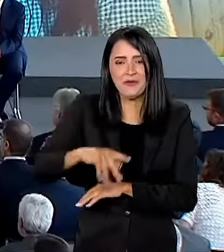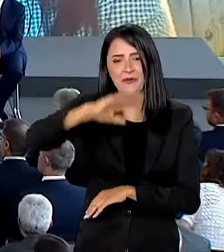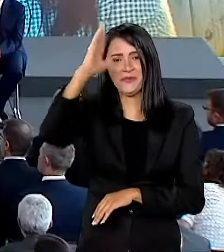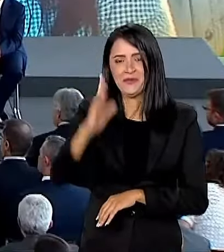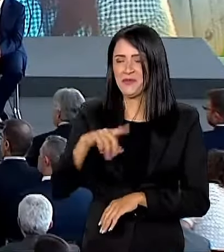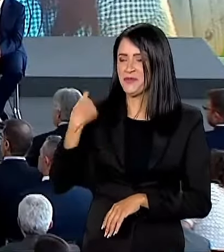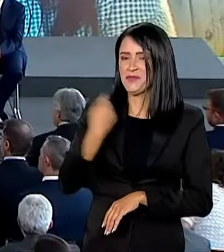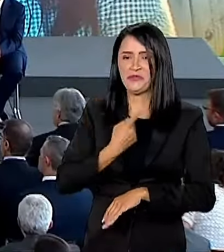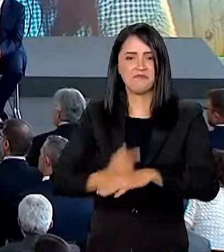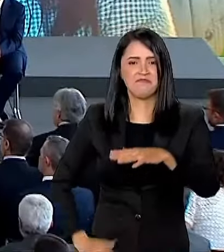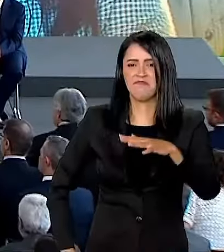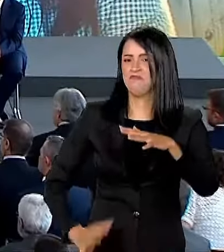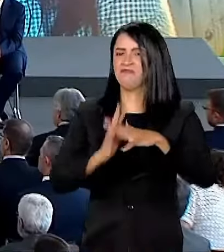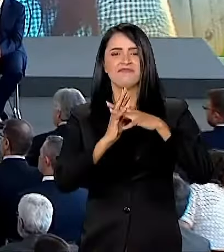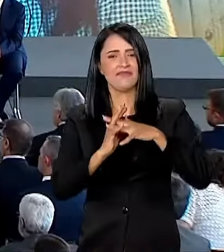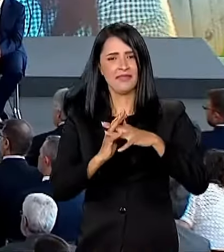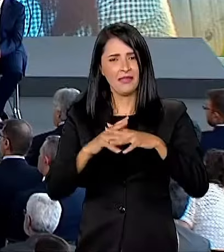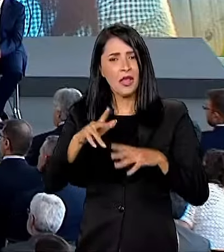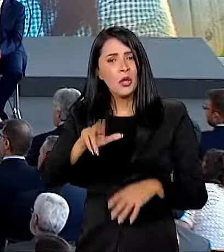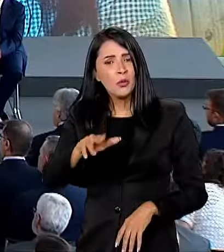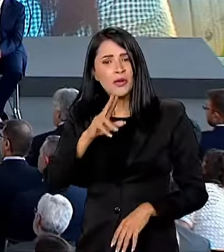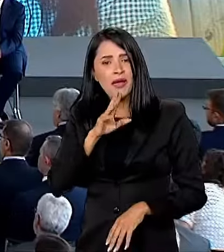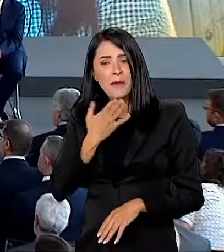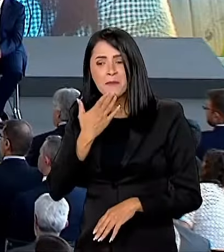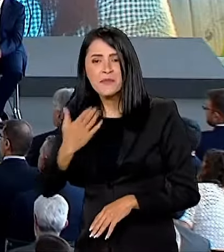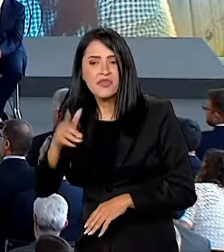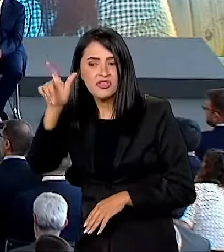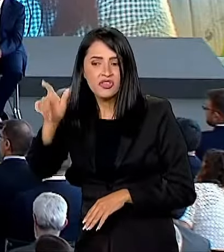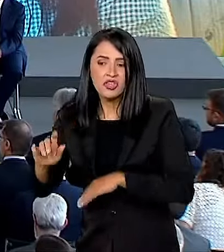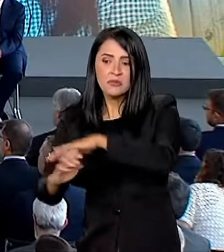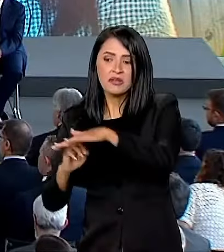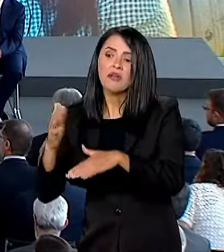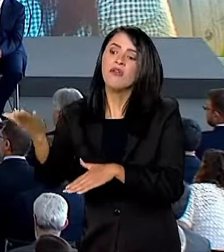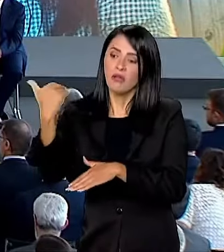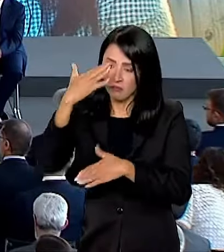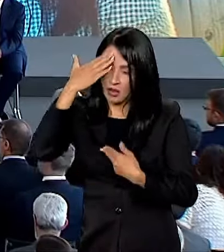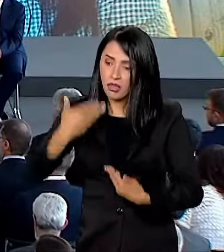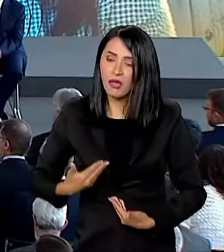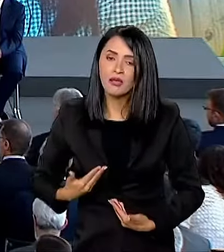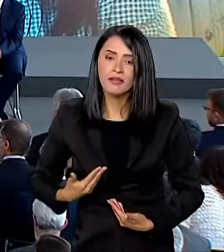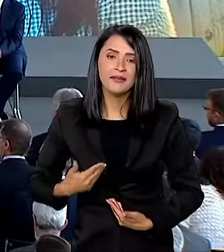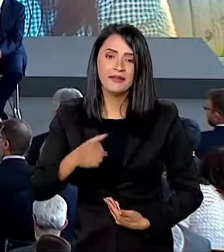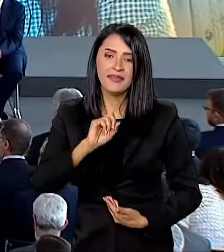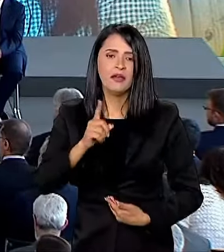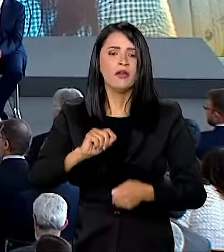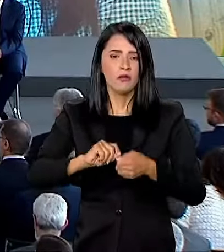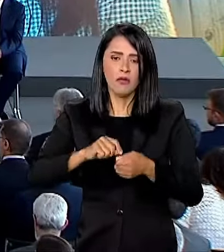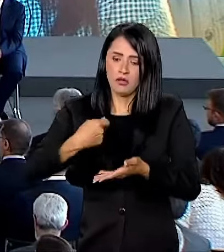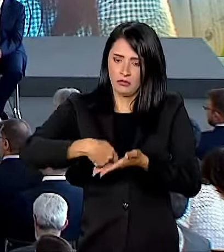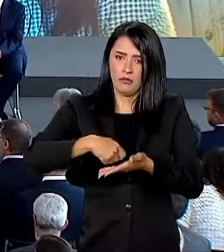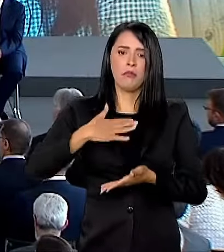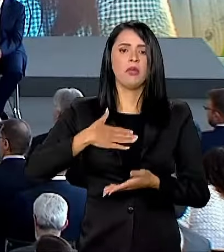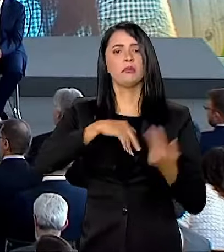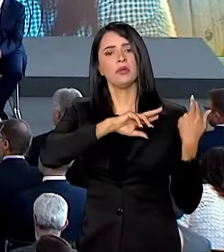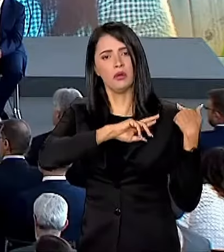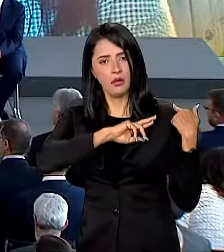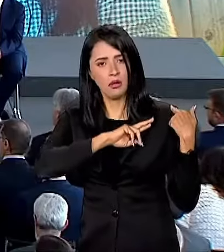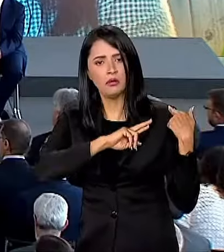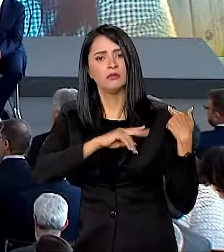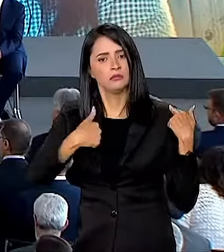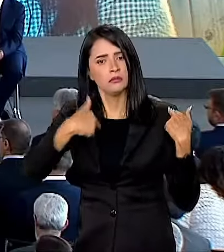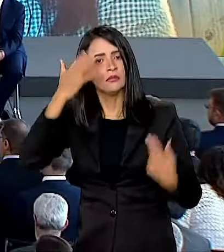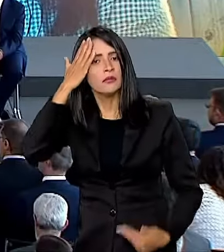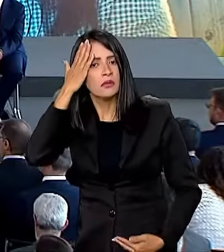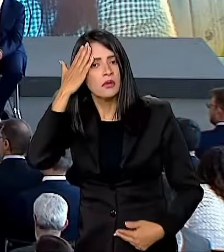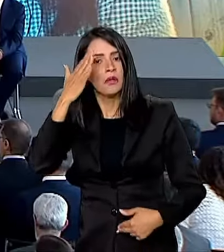nunca pedi para nenhum empresário agradecimento. Eu faço por obrigação, porque eu sei a importância